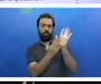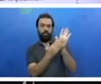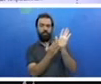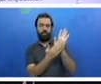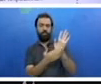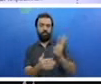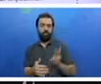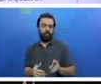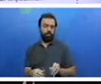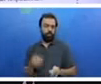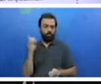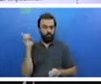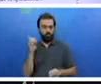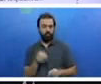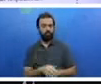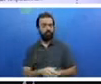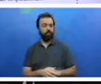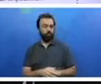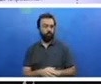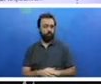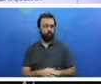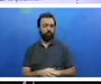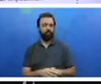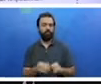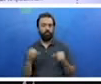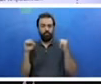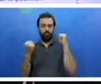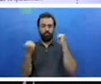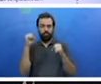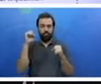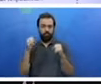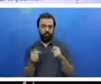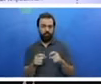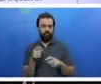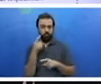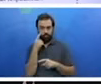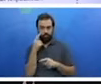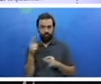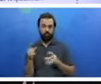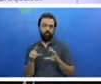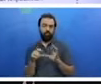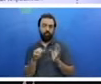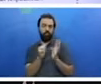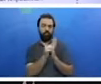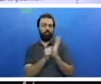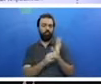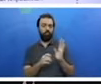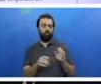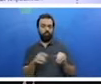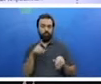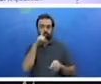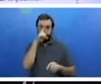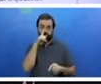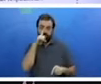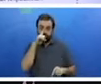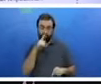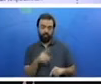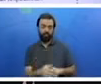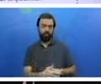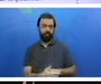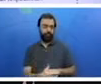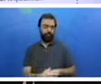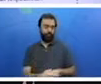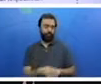ácidos usados em laboratório e na indústria, estão presentes símbolos de perigo, à segurança e à